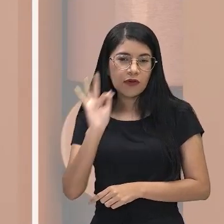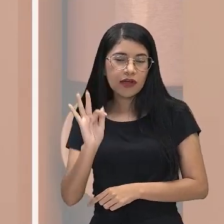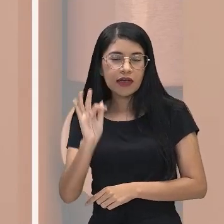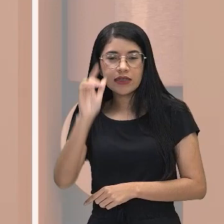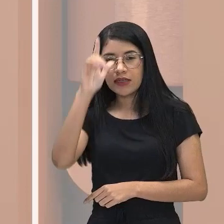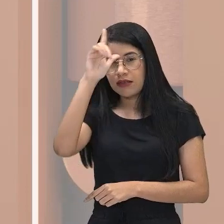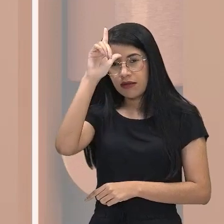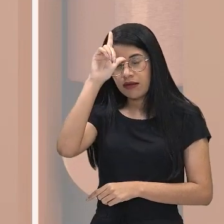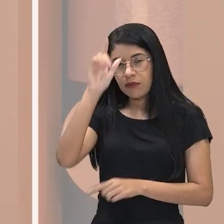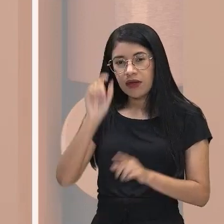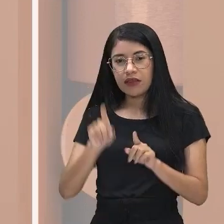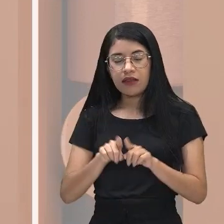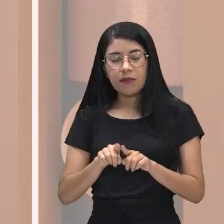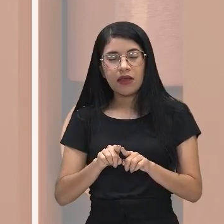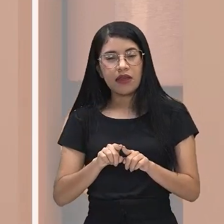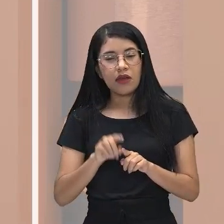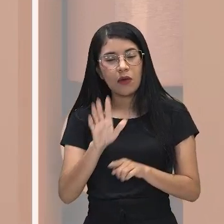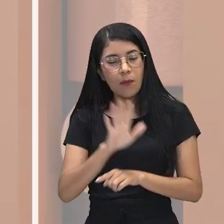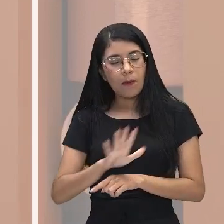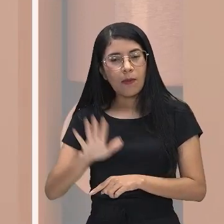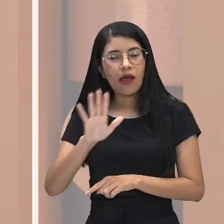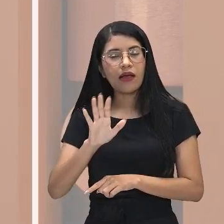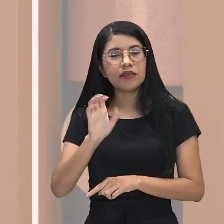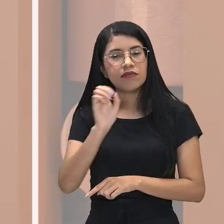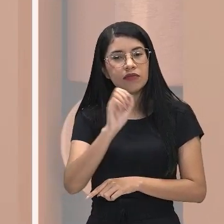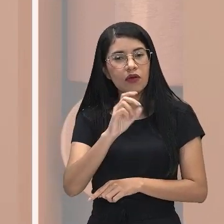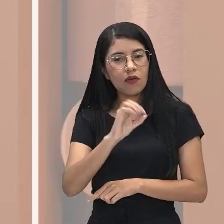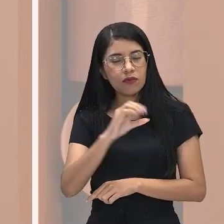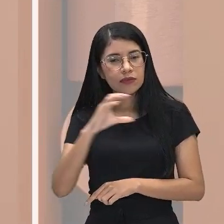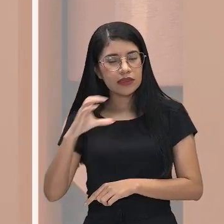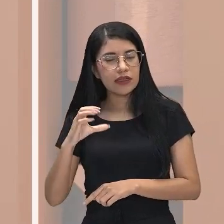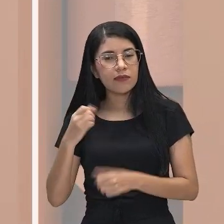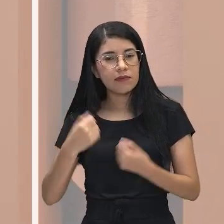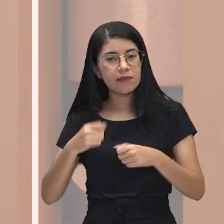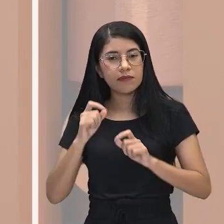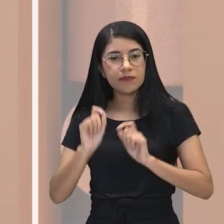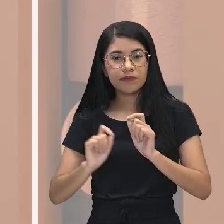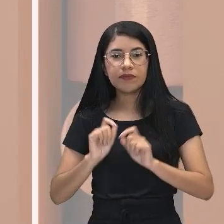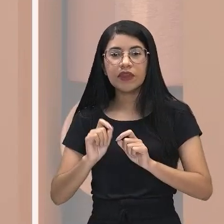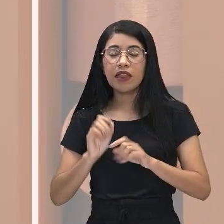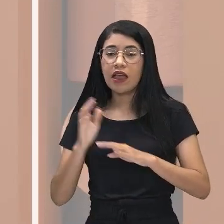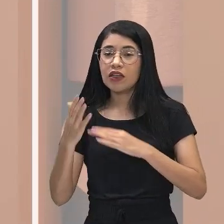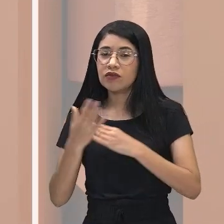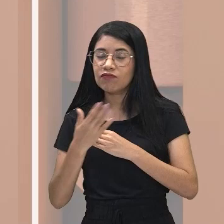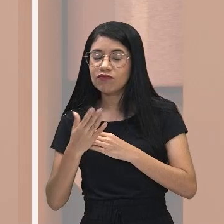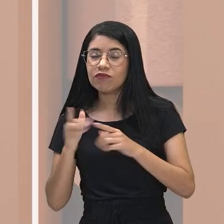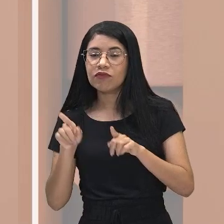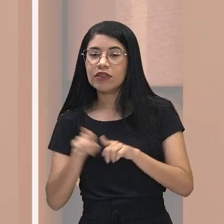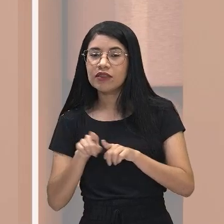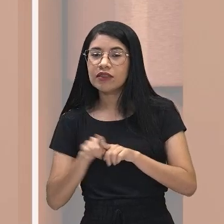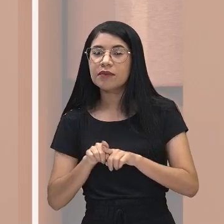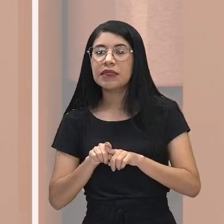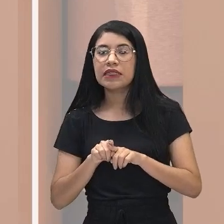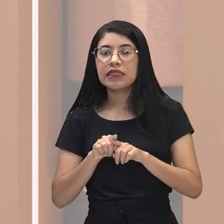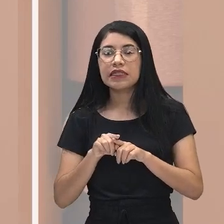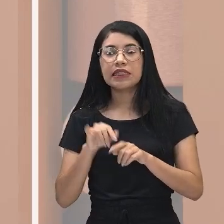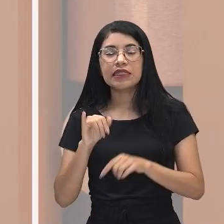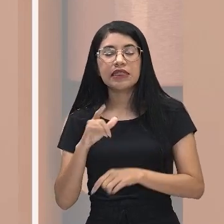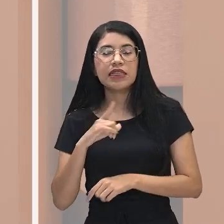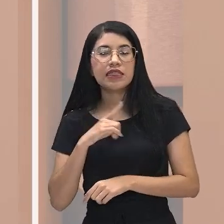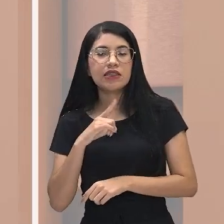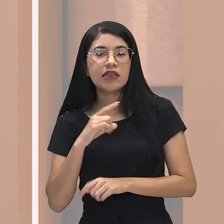da parte ocidental da Alemanha, precisavam e necessitavam de ajuda, e uma vez que eles tivessem